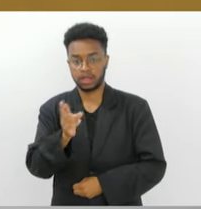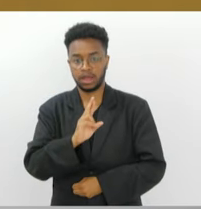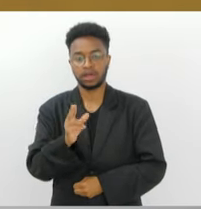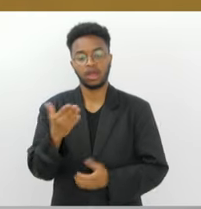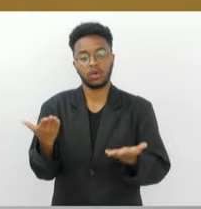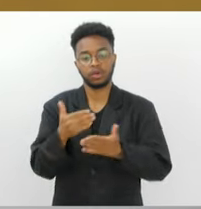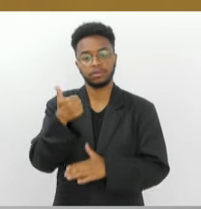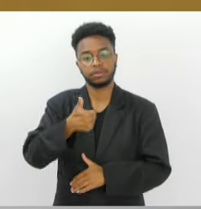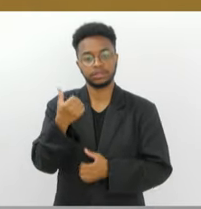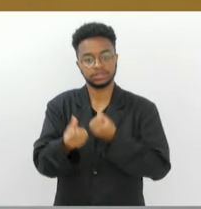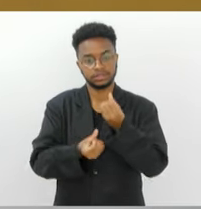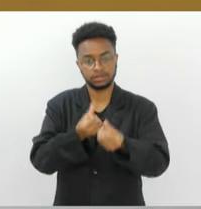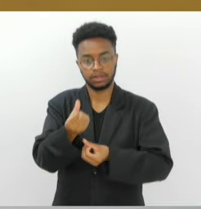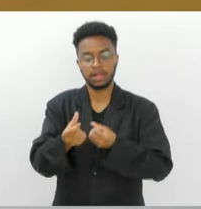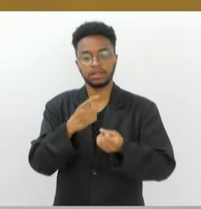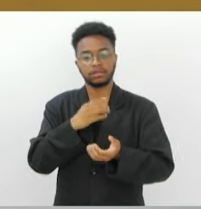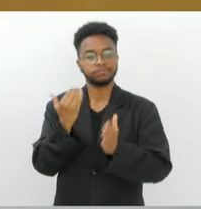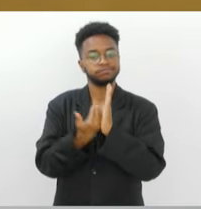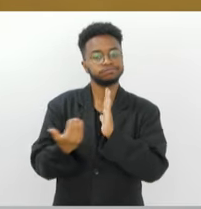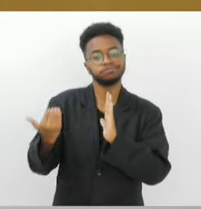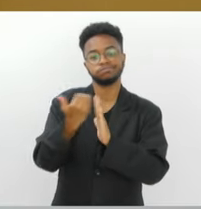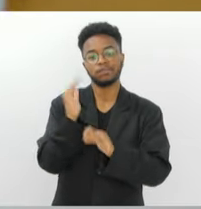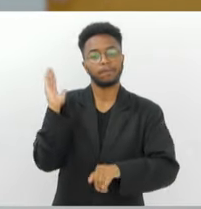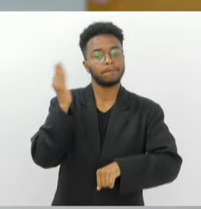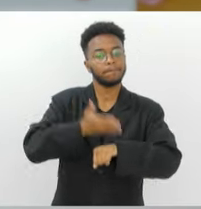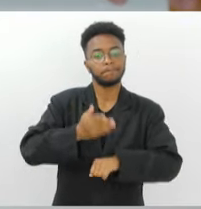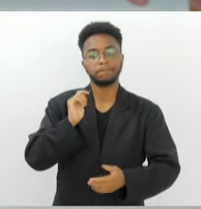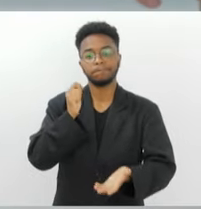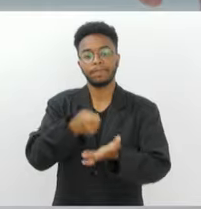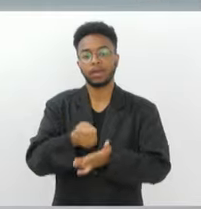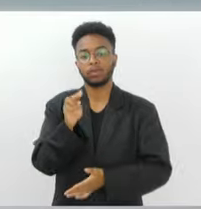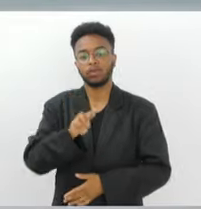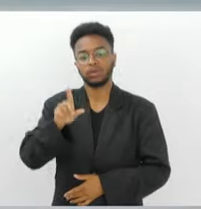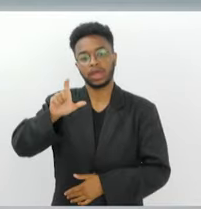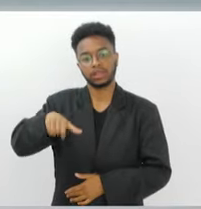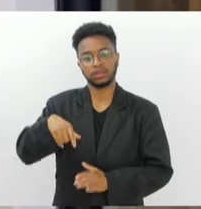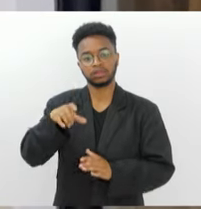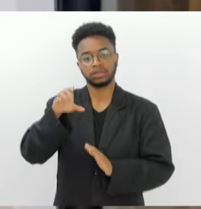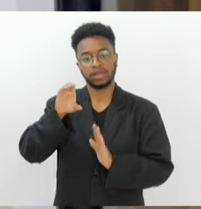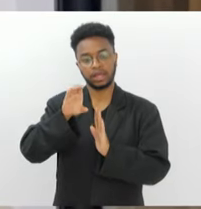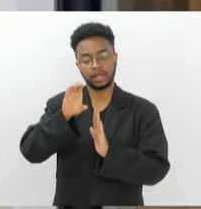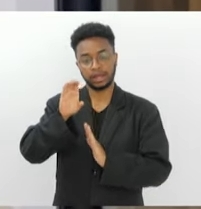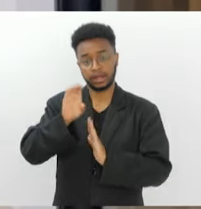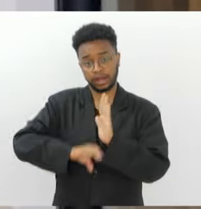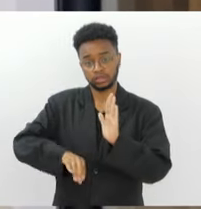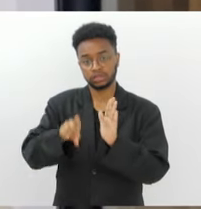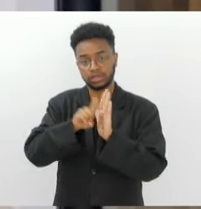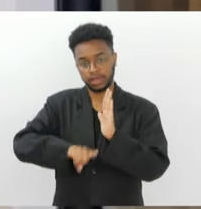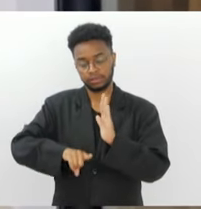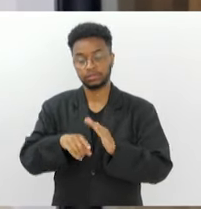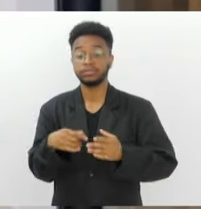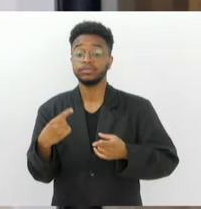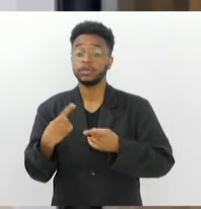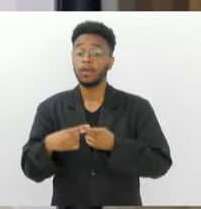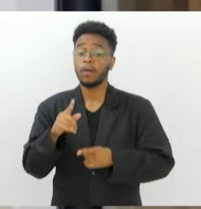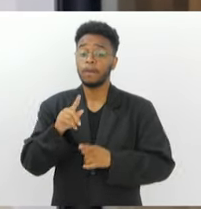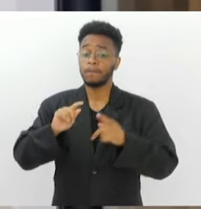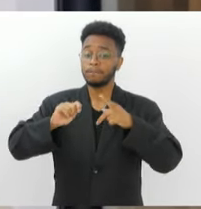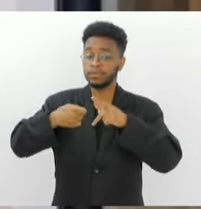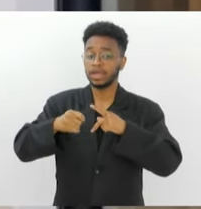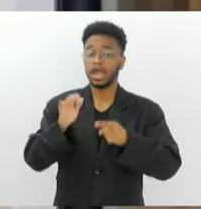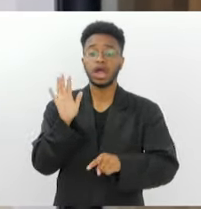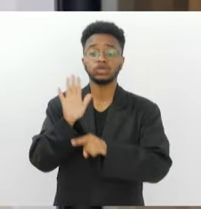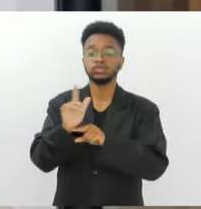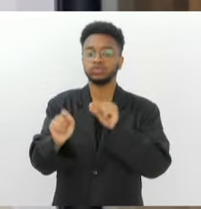desse ano, superando pagamentos, por exemplo, com cartões de crédito e débito. Pix, sem dúvida alguma, está contribuindo para o fenômeno